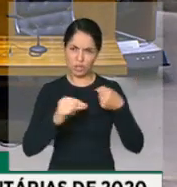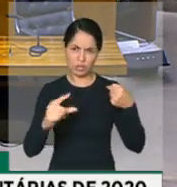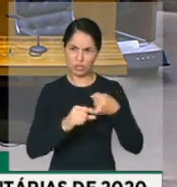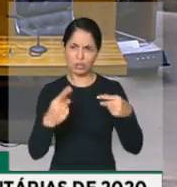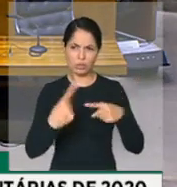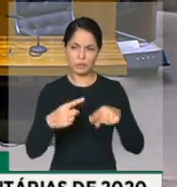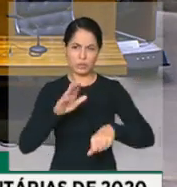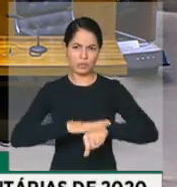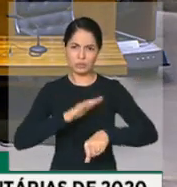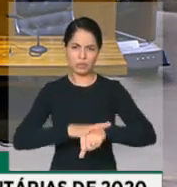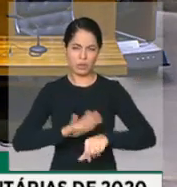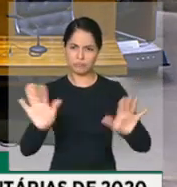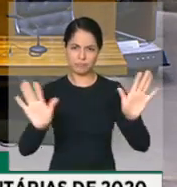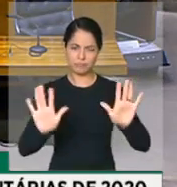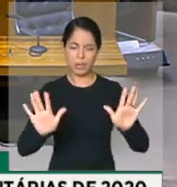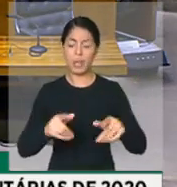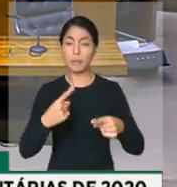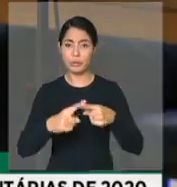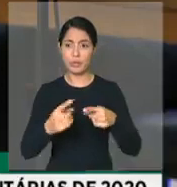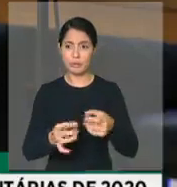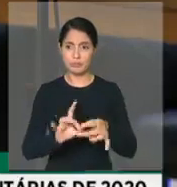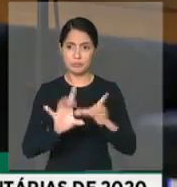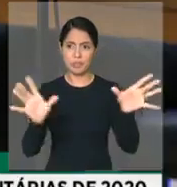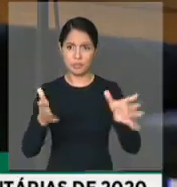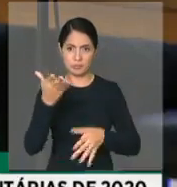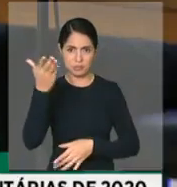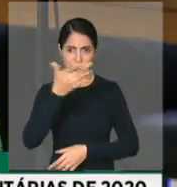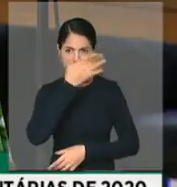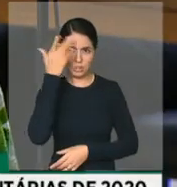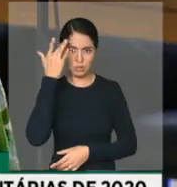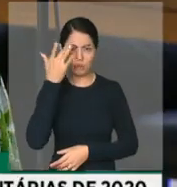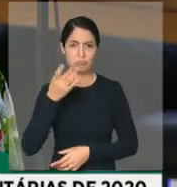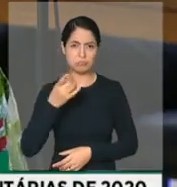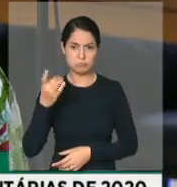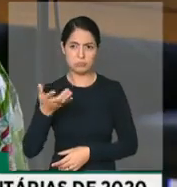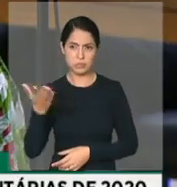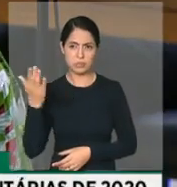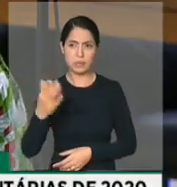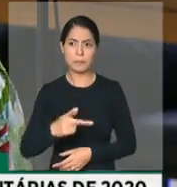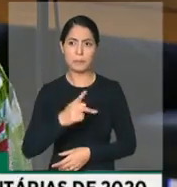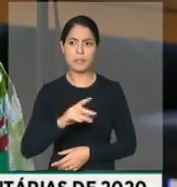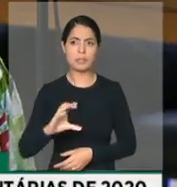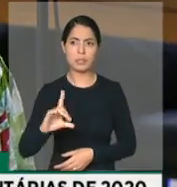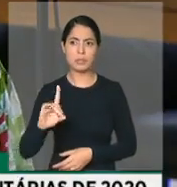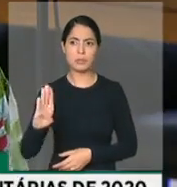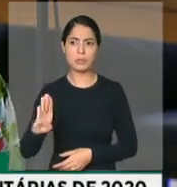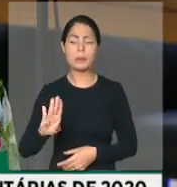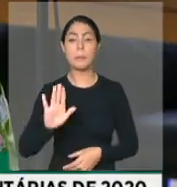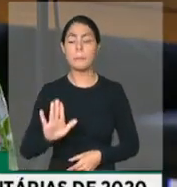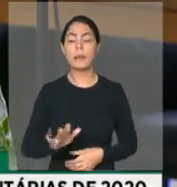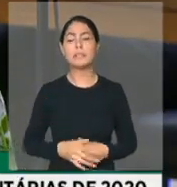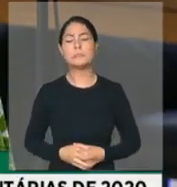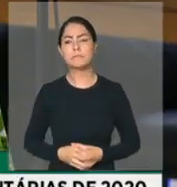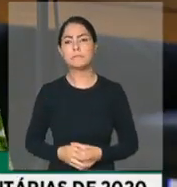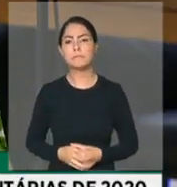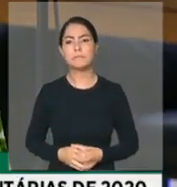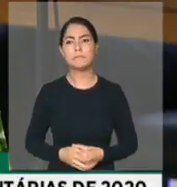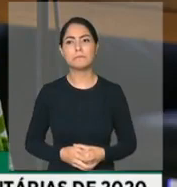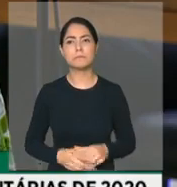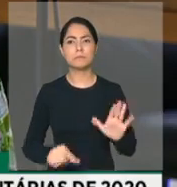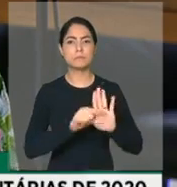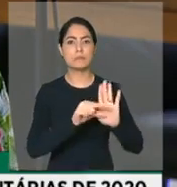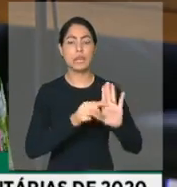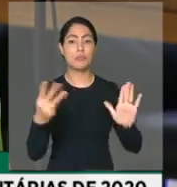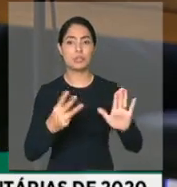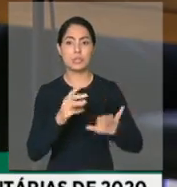quero usar o tempo inteiro, para ceder o tempo para que Perpétua possa usar a liderança do PCdoB, mas no parágrafo 3º é